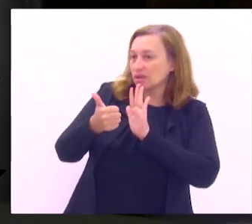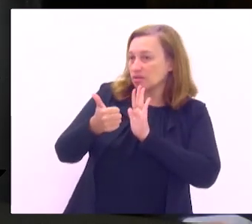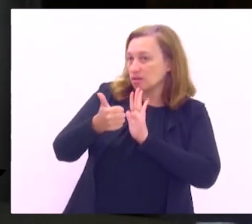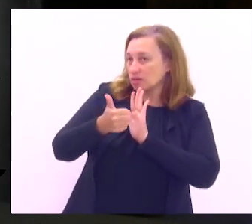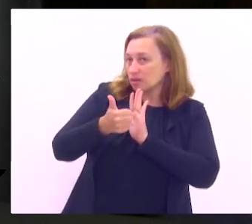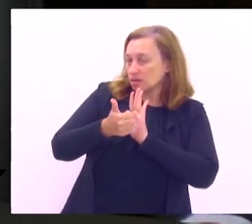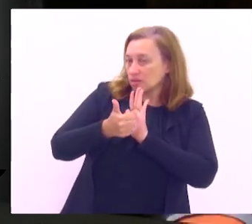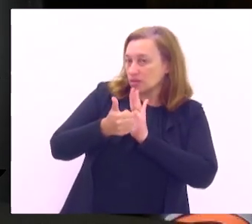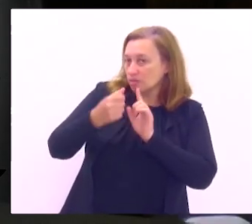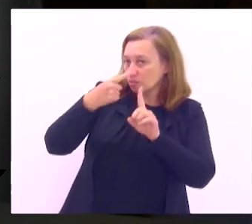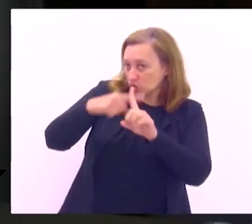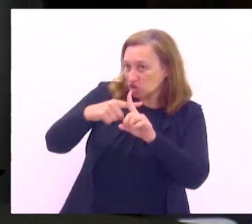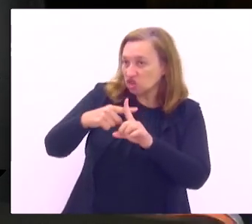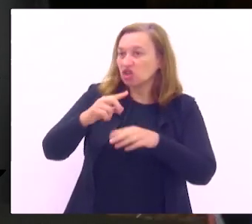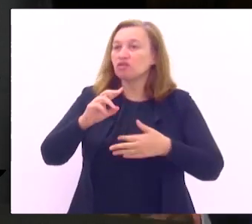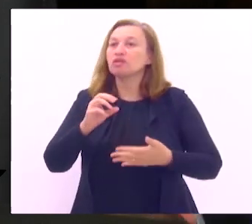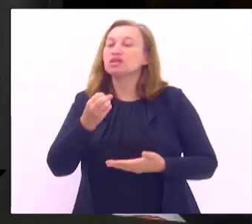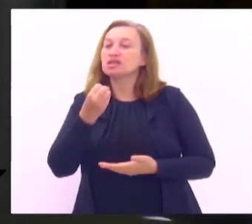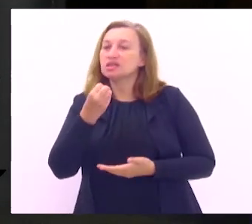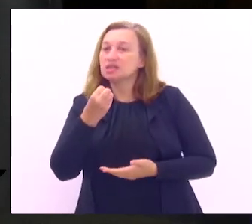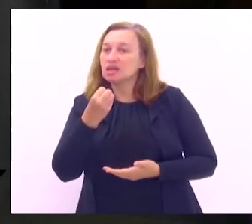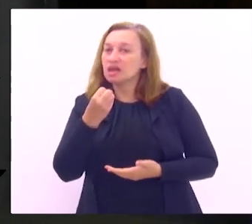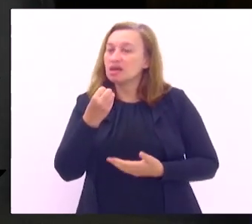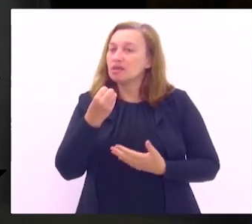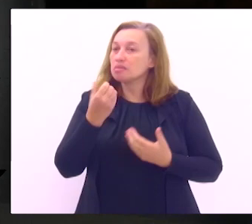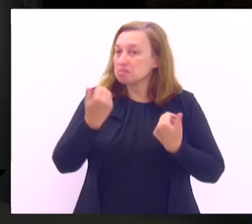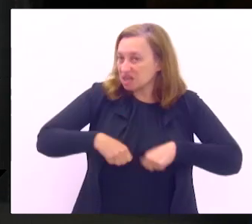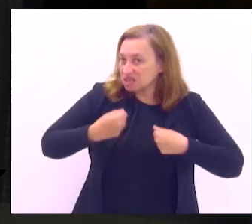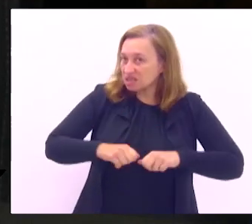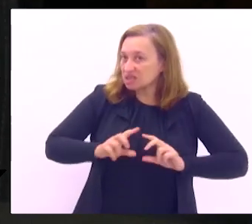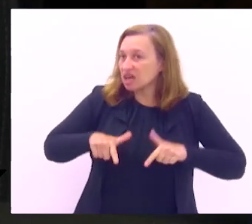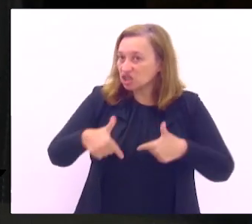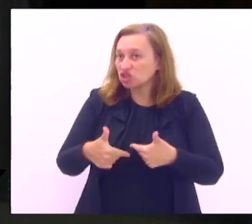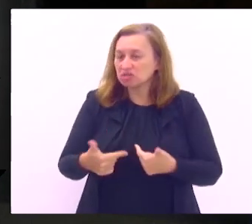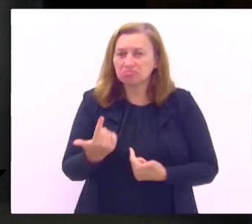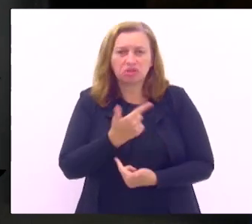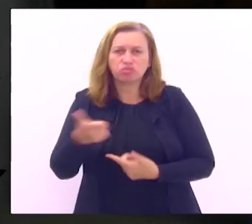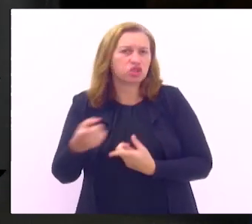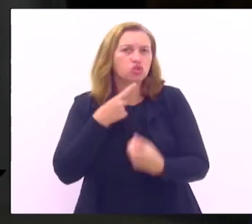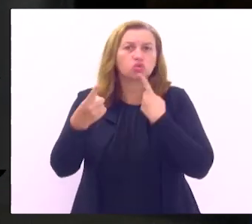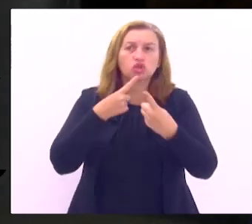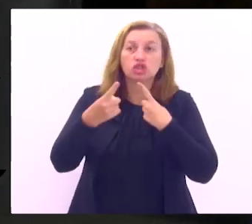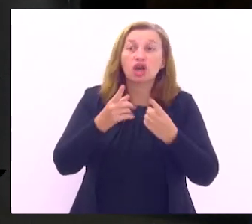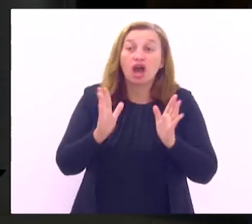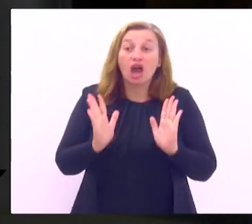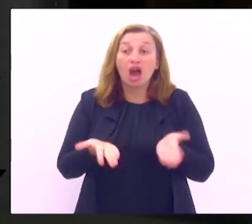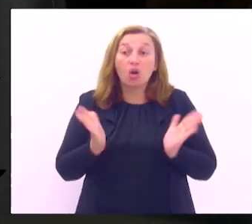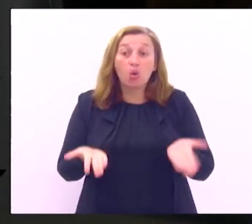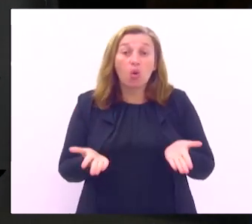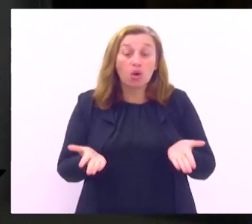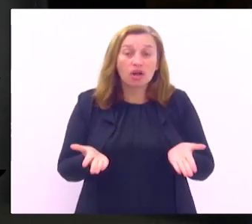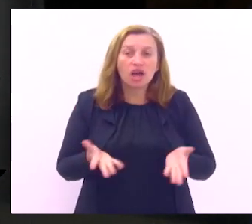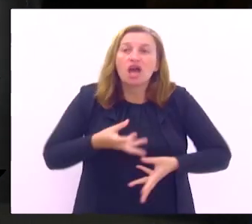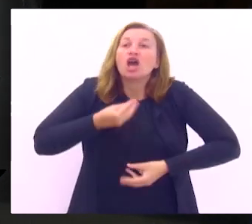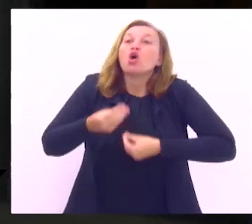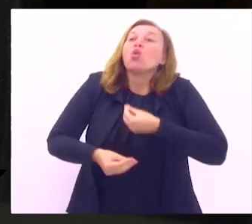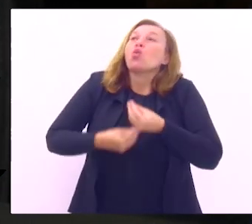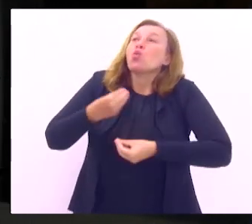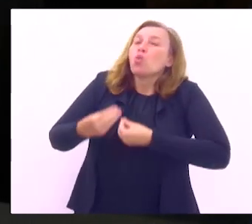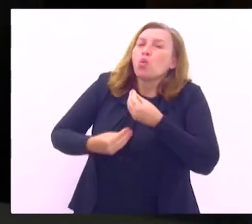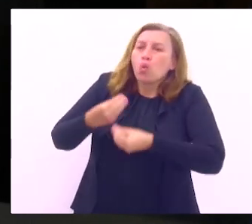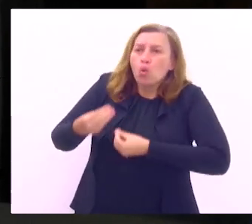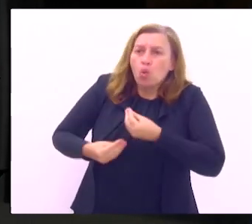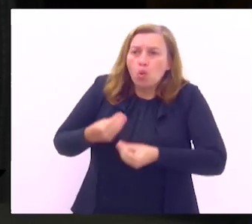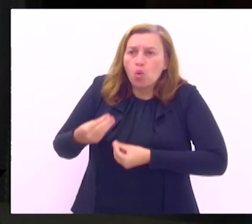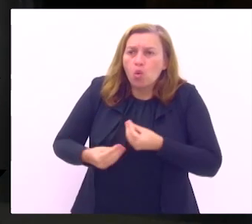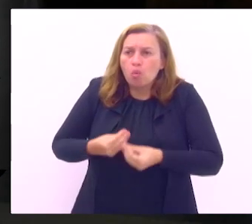é uma coisa que precisa ser feito, não existe mais essa discussão. O que está se discutindo aqui é como, o que deveria, pelo